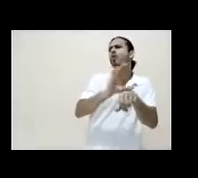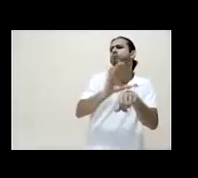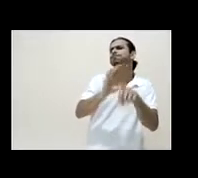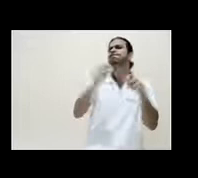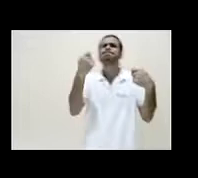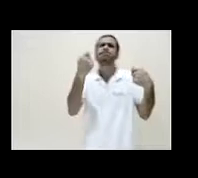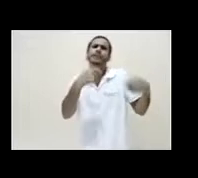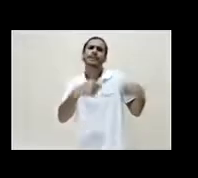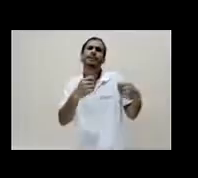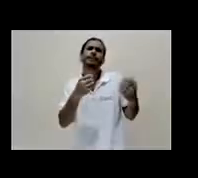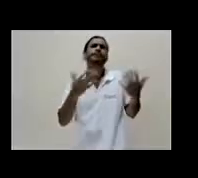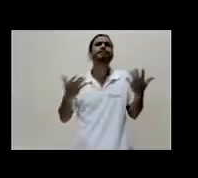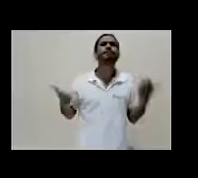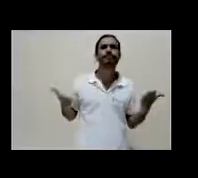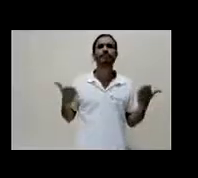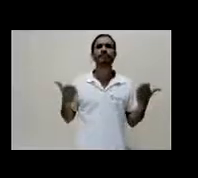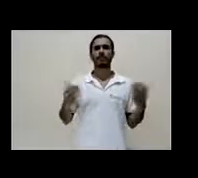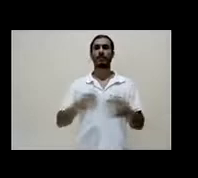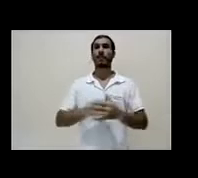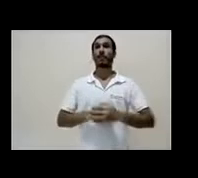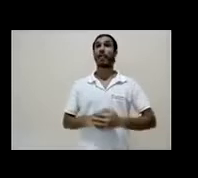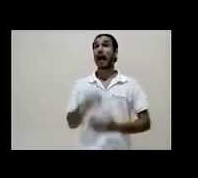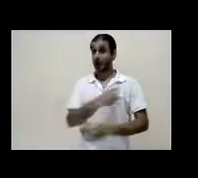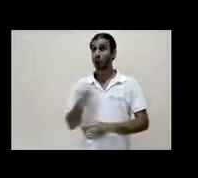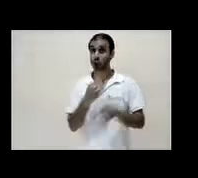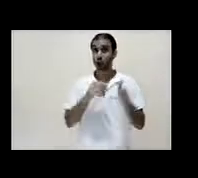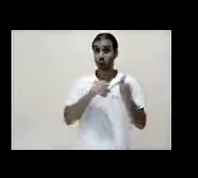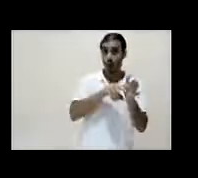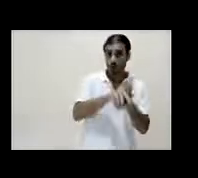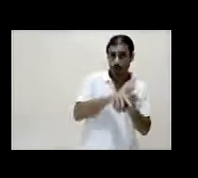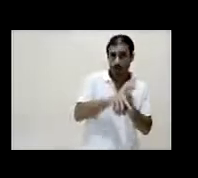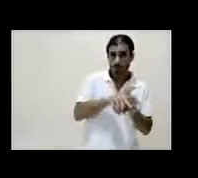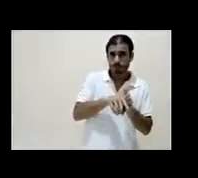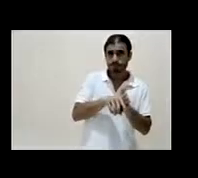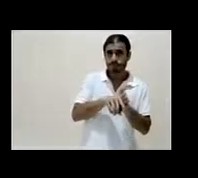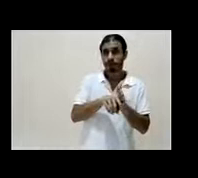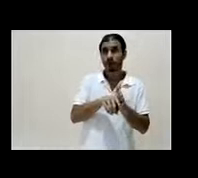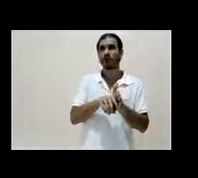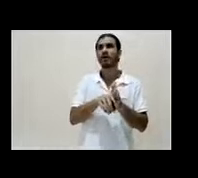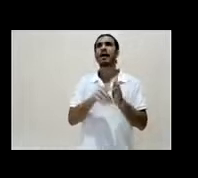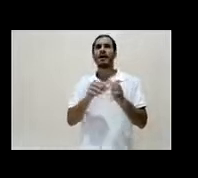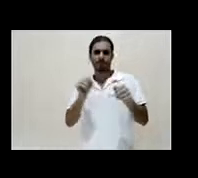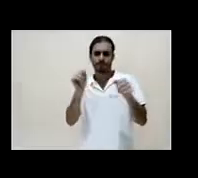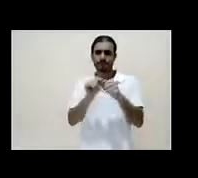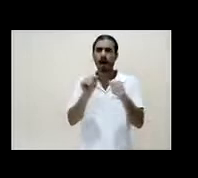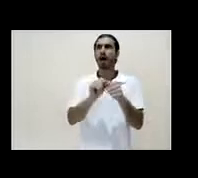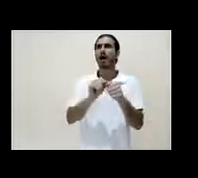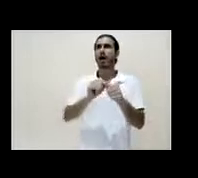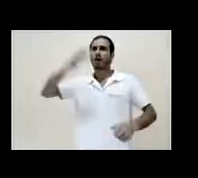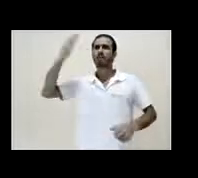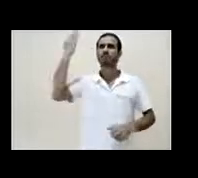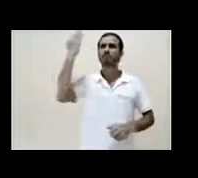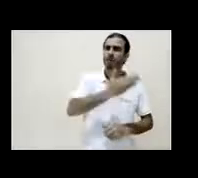nossa, ela vai ser aplicada e validada nas disciplinas iniciais de programação dos cursos técnicos, ou seja, logo no